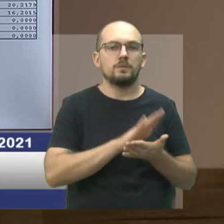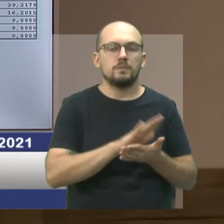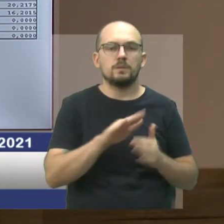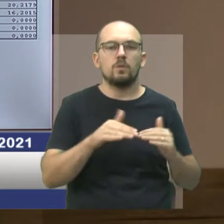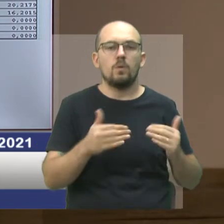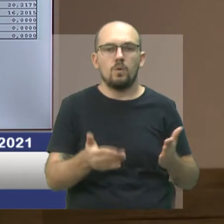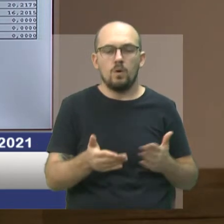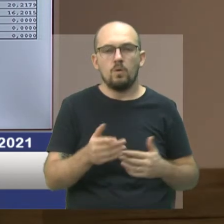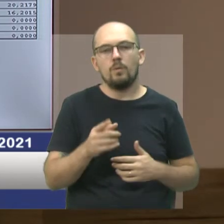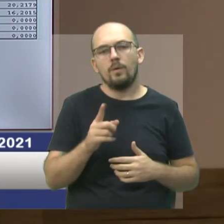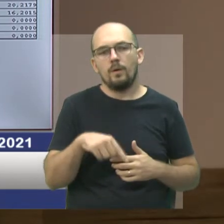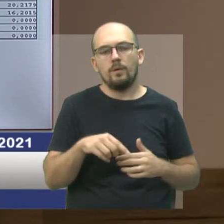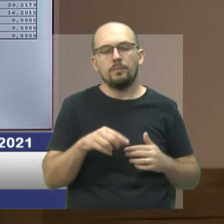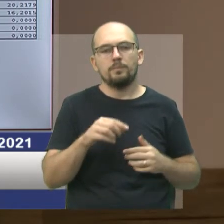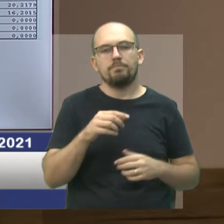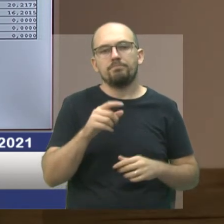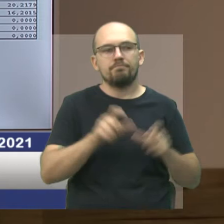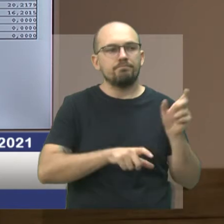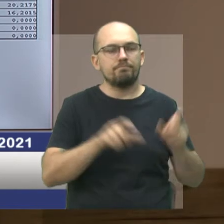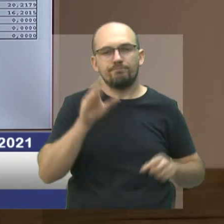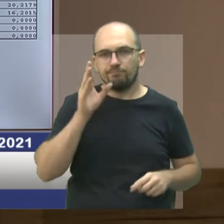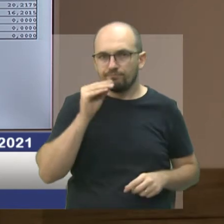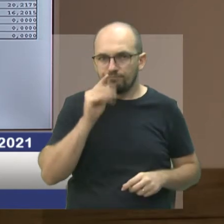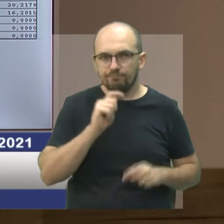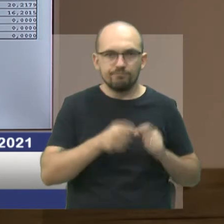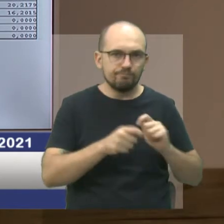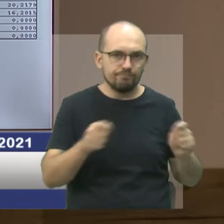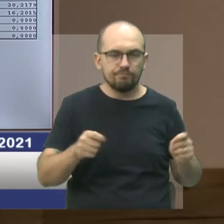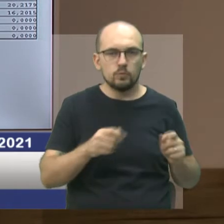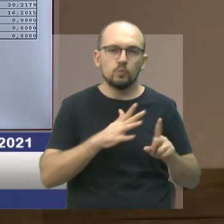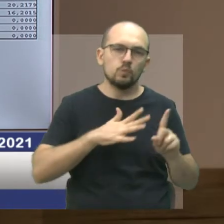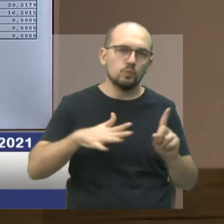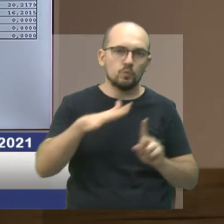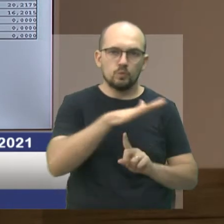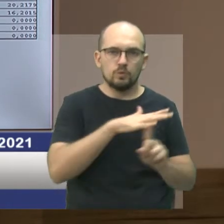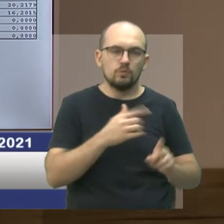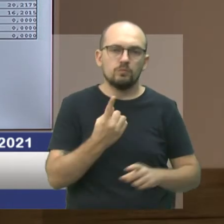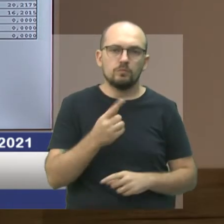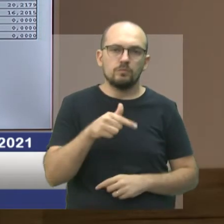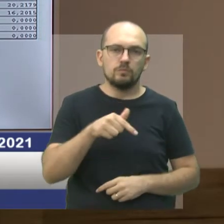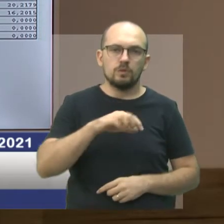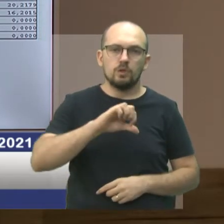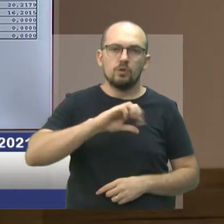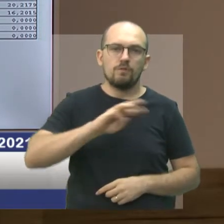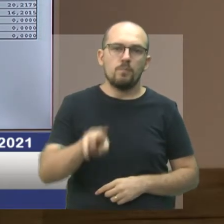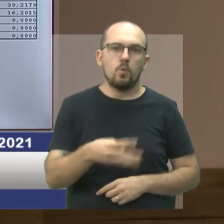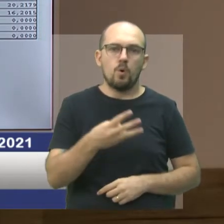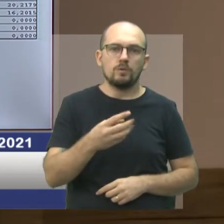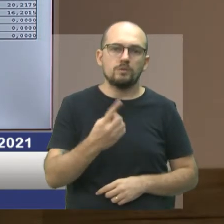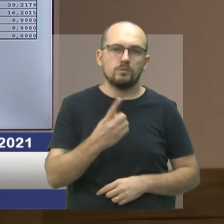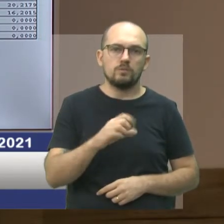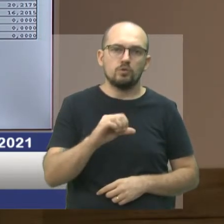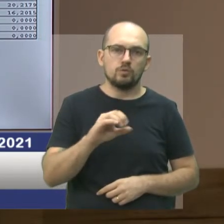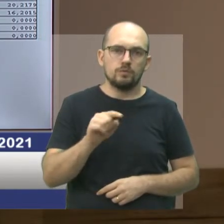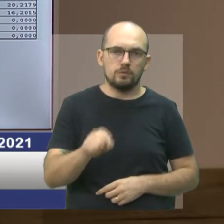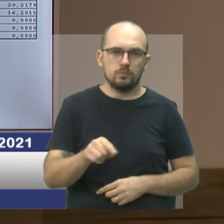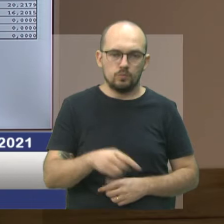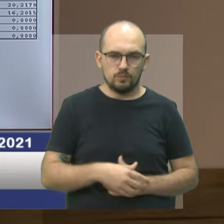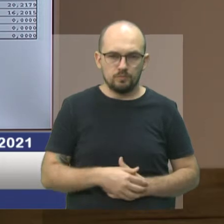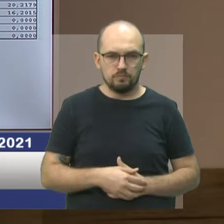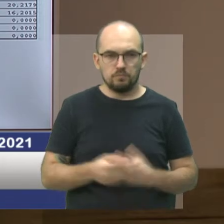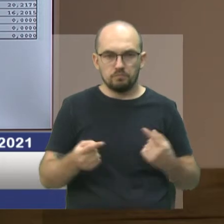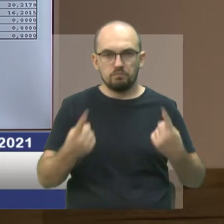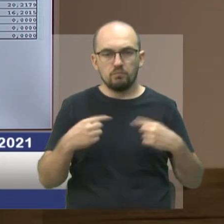são as despesas primárias. Pessoal e encargos sociais, 179 milhões 190. Outras